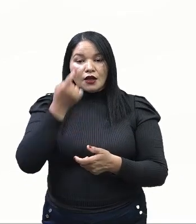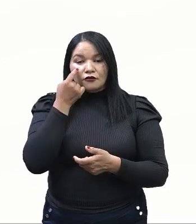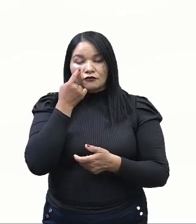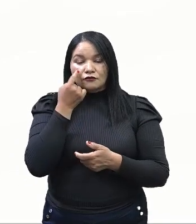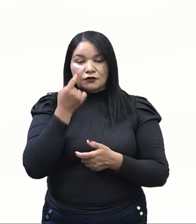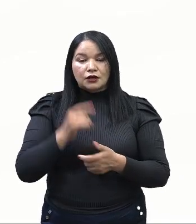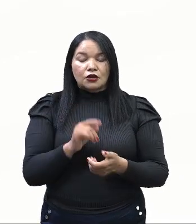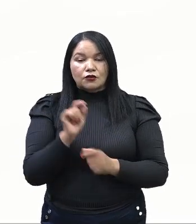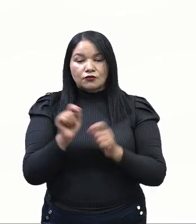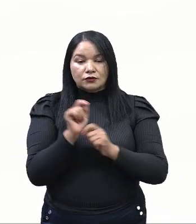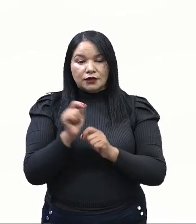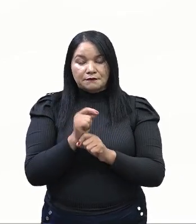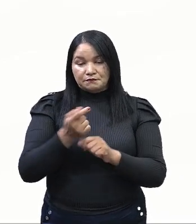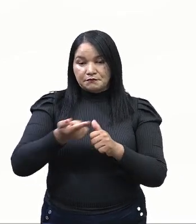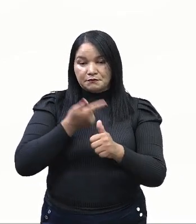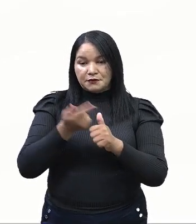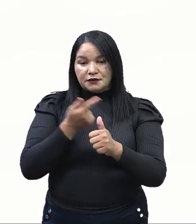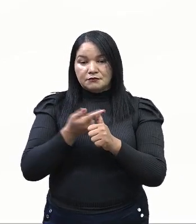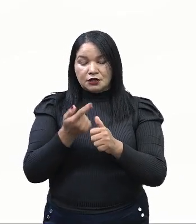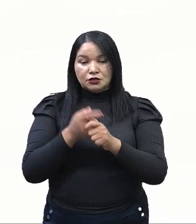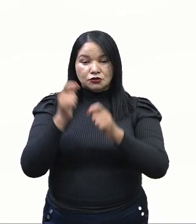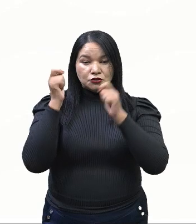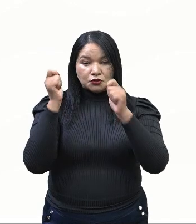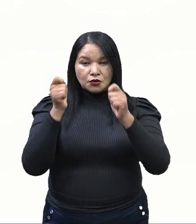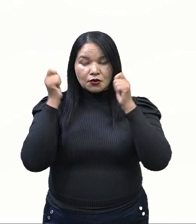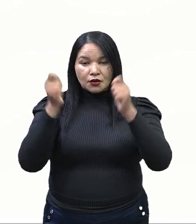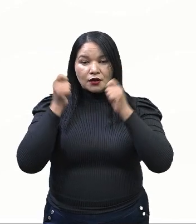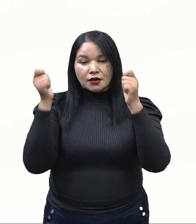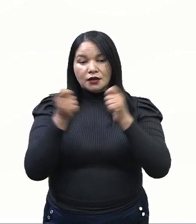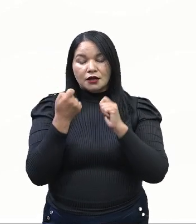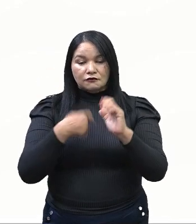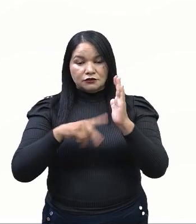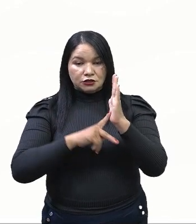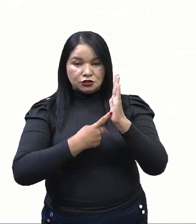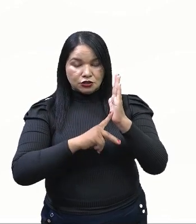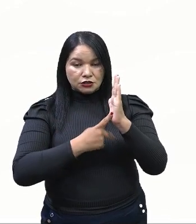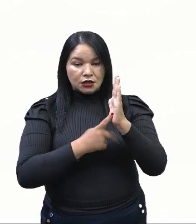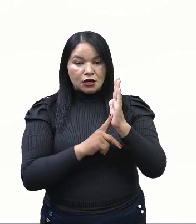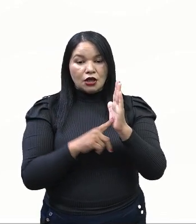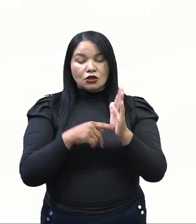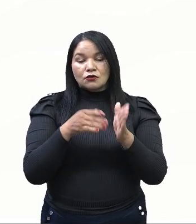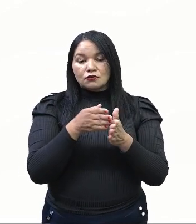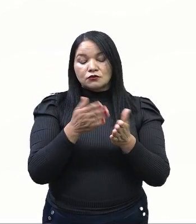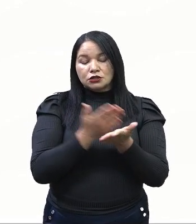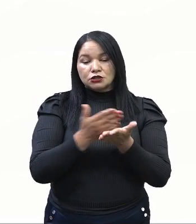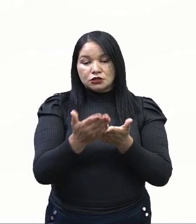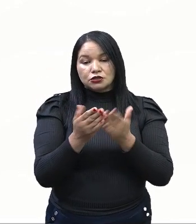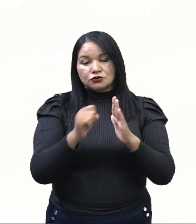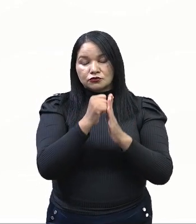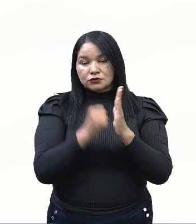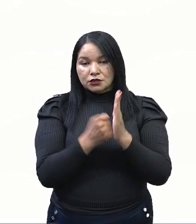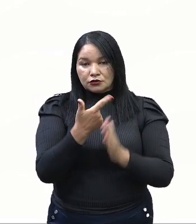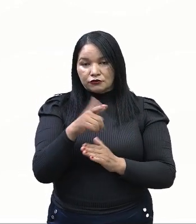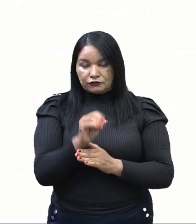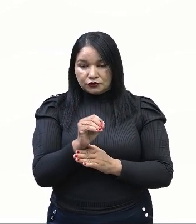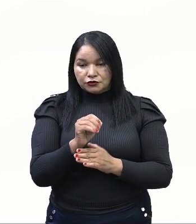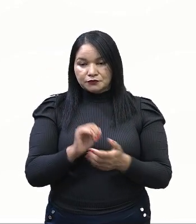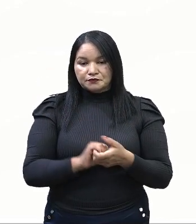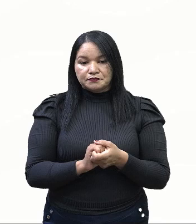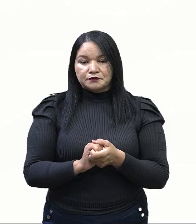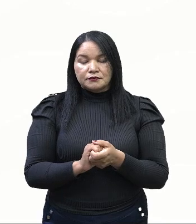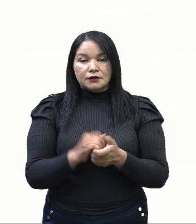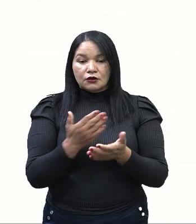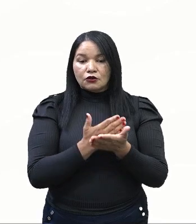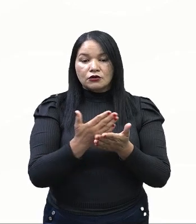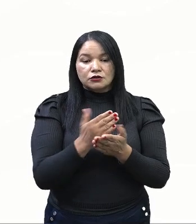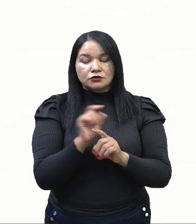as primeiras greves e sindicatos que vão ocorrer no início do século XX. Então, no começo do século XX,